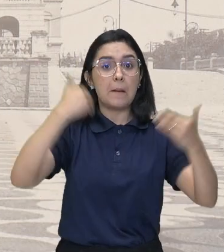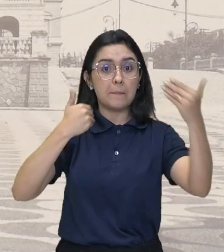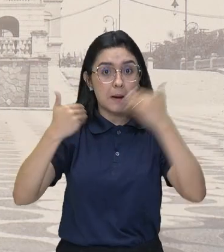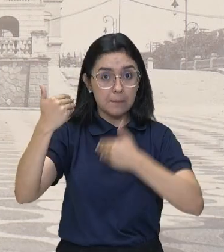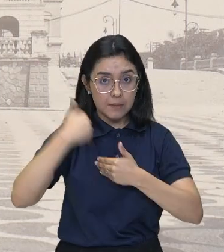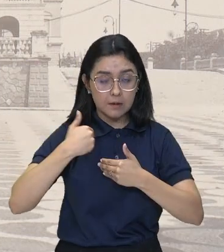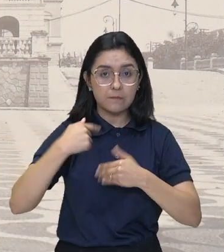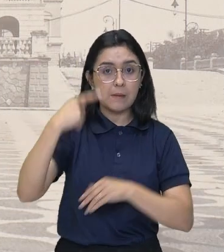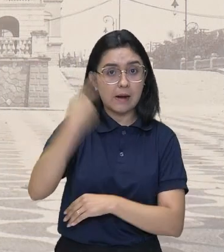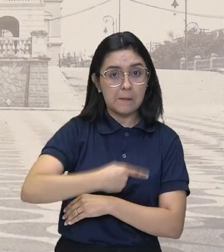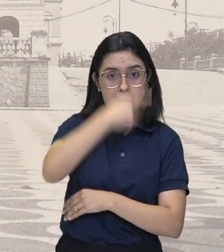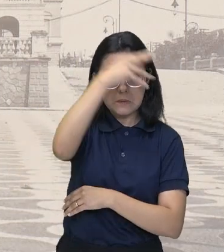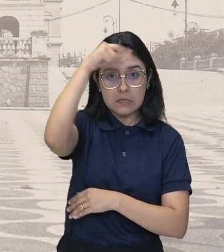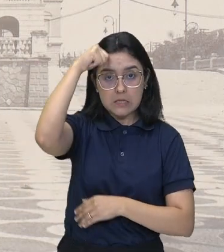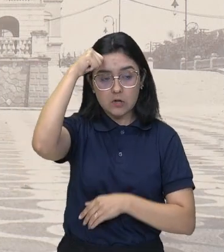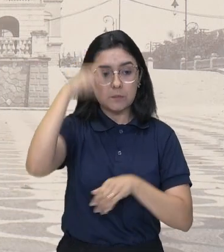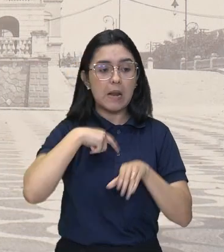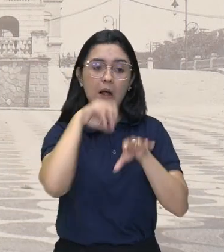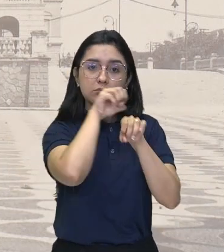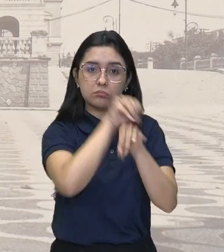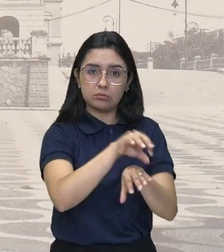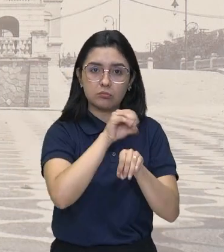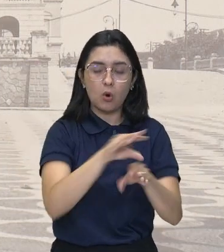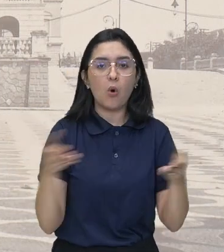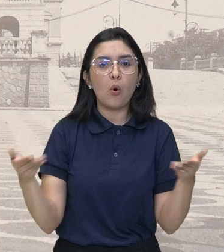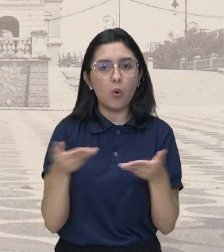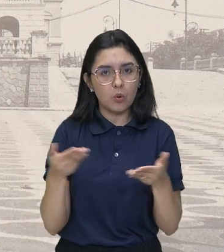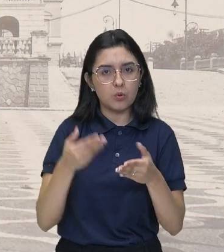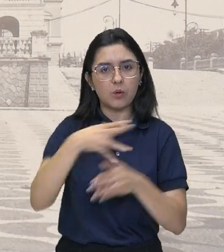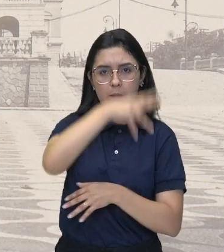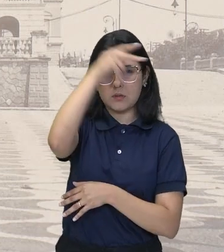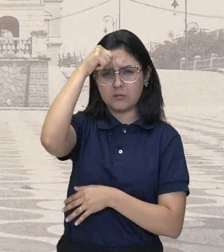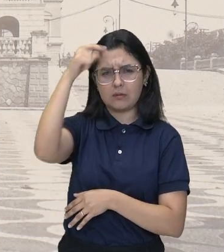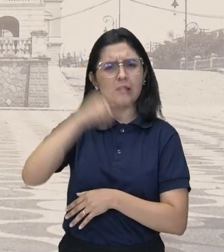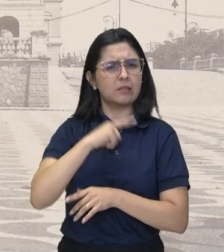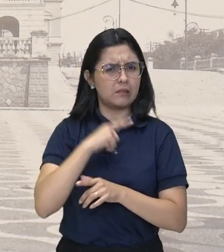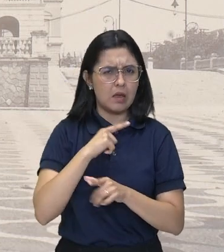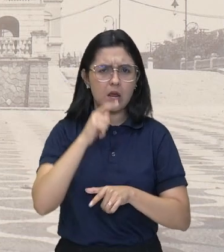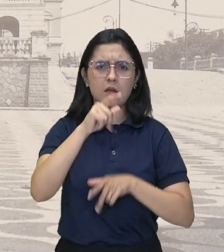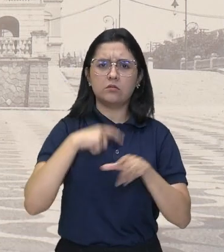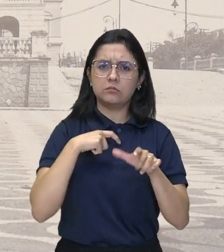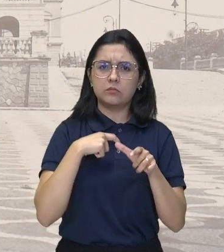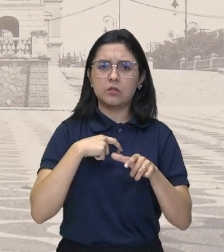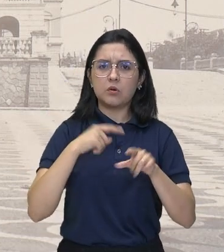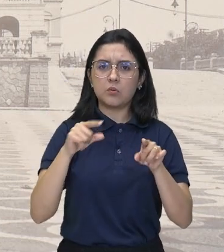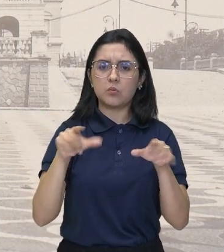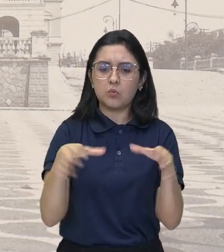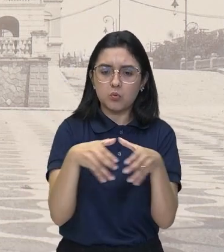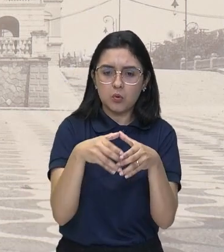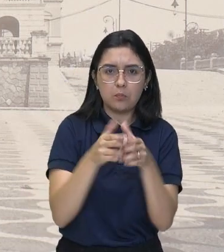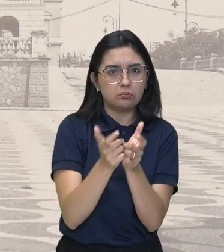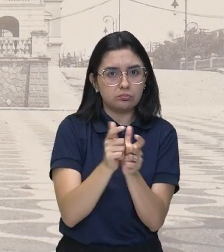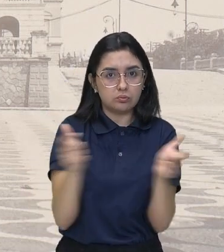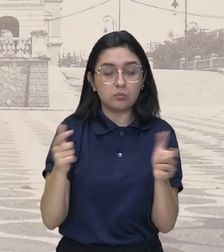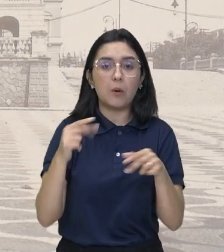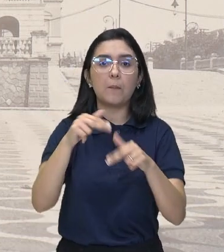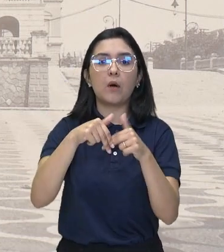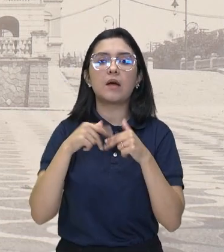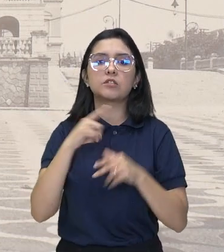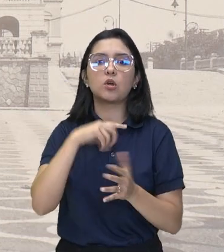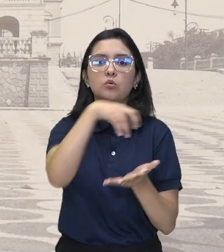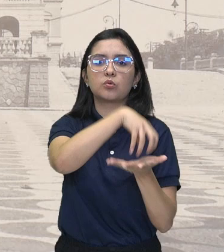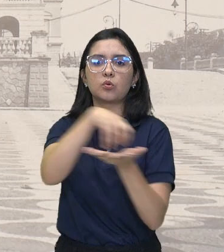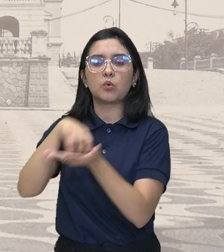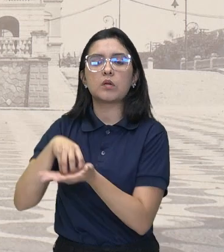essa formação. Hoje o Amazonas já tem bastante músico, porque também nós temos os liceus